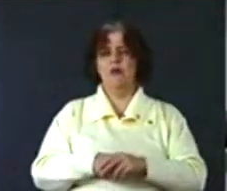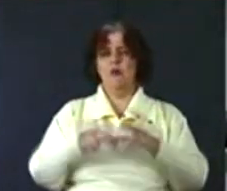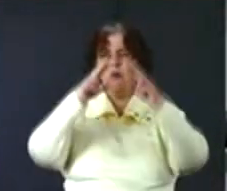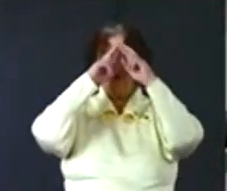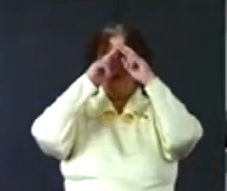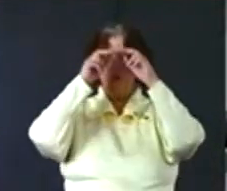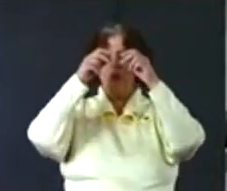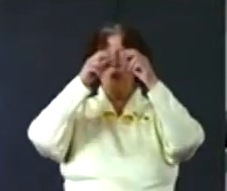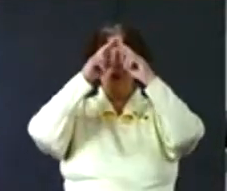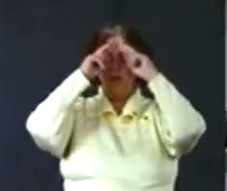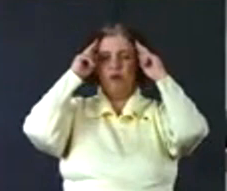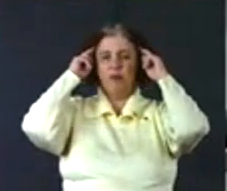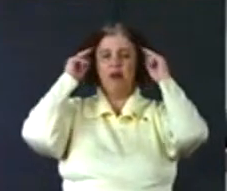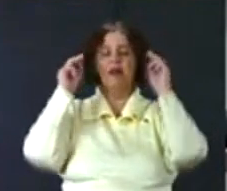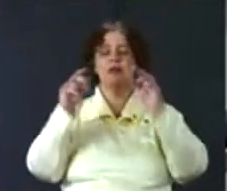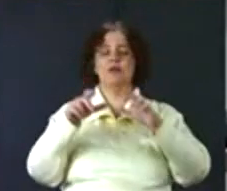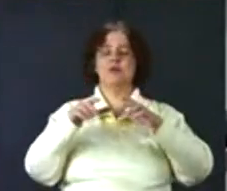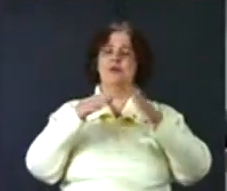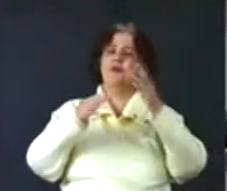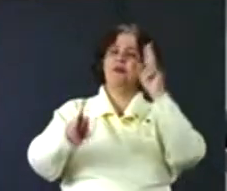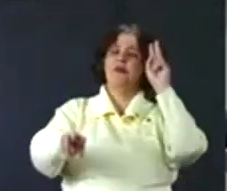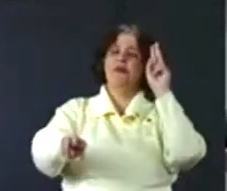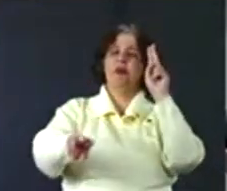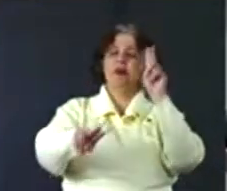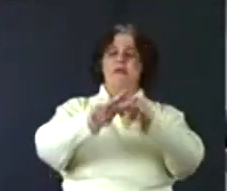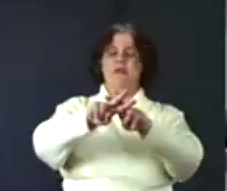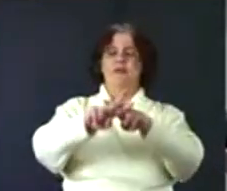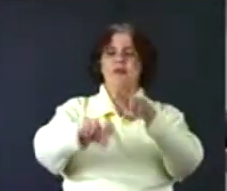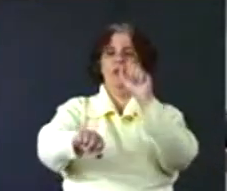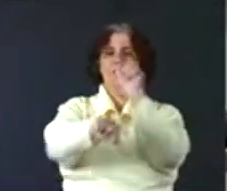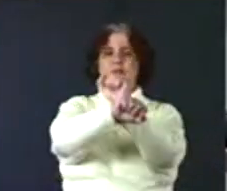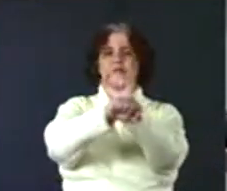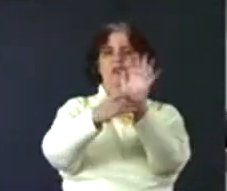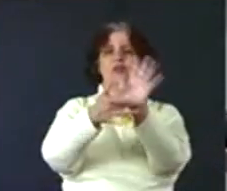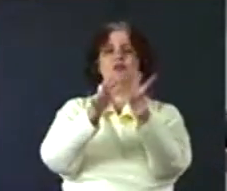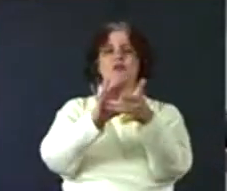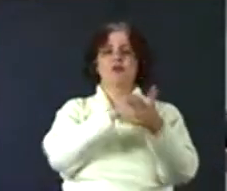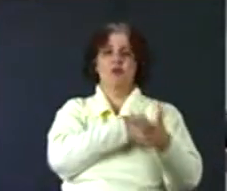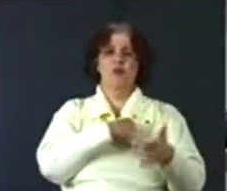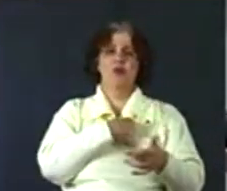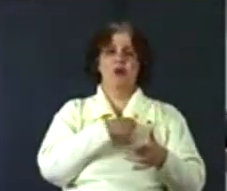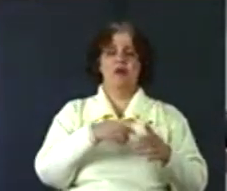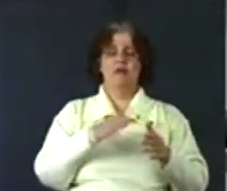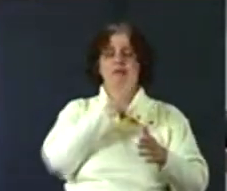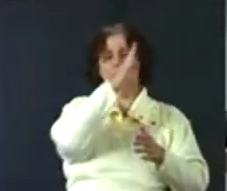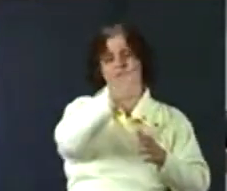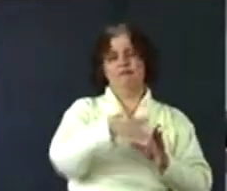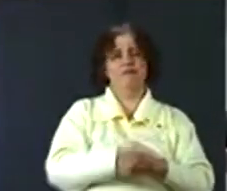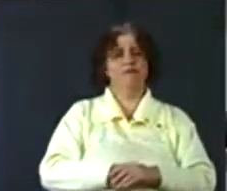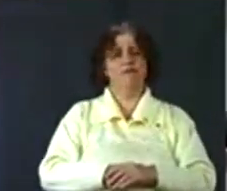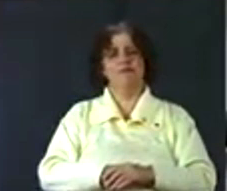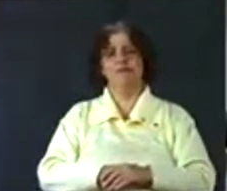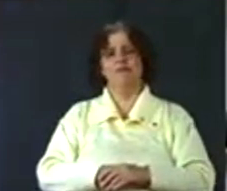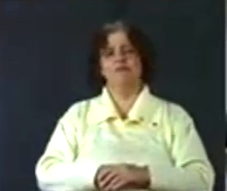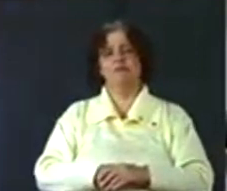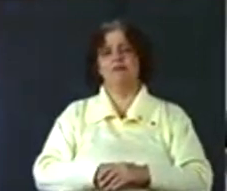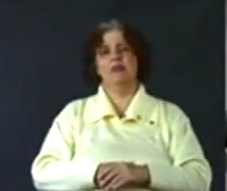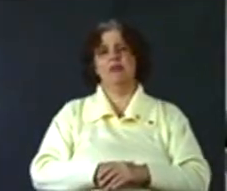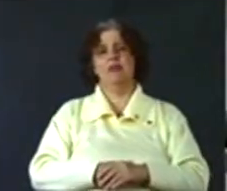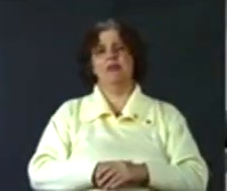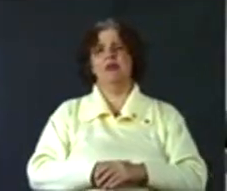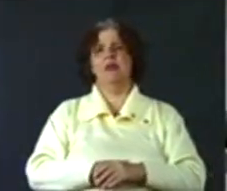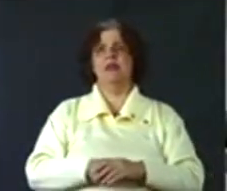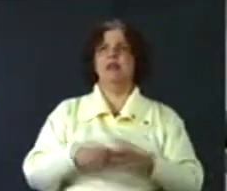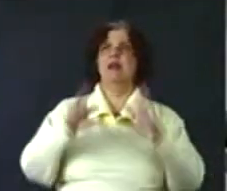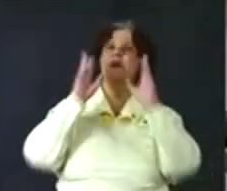perseguições. Há historiadores que afirmam que ali em Esmirna, desse local, desse monte chamado Pagos, que era muito bonito, que era